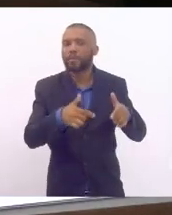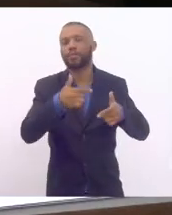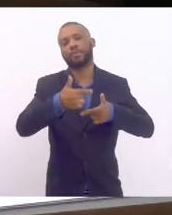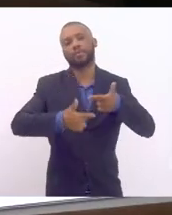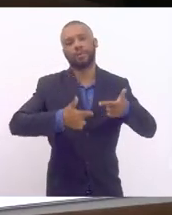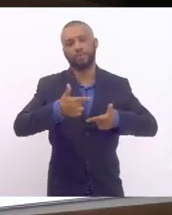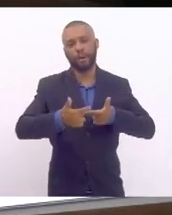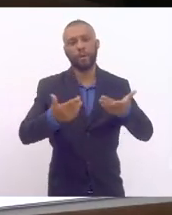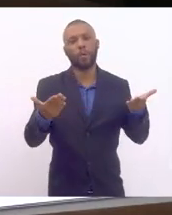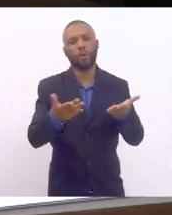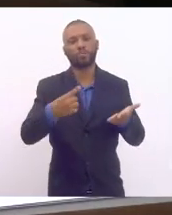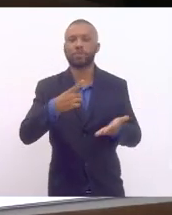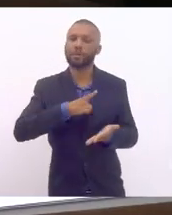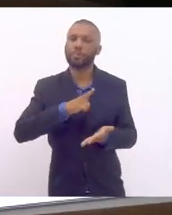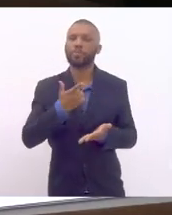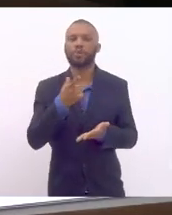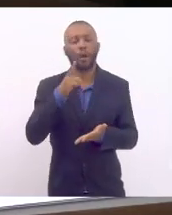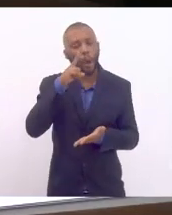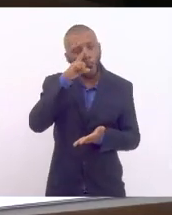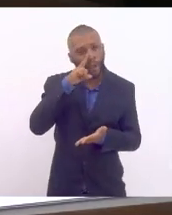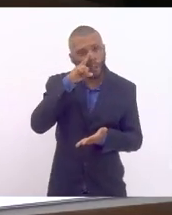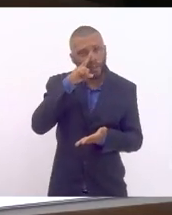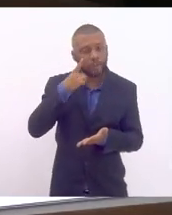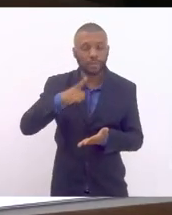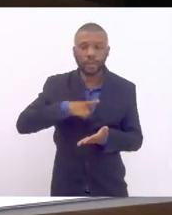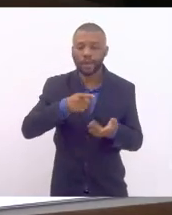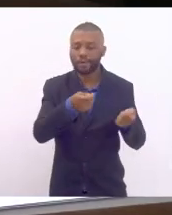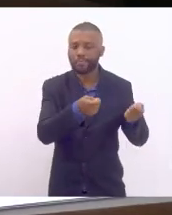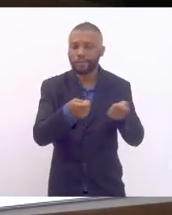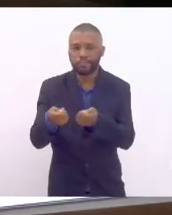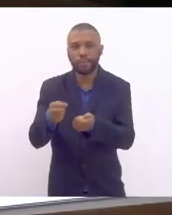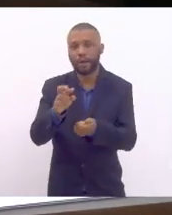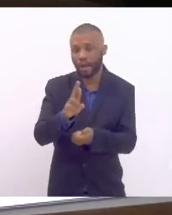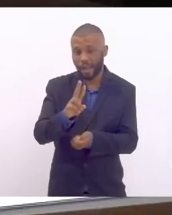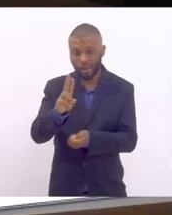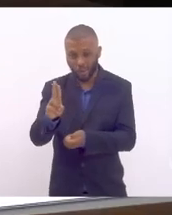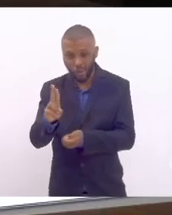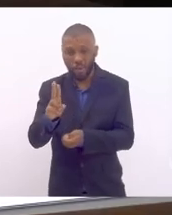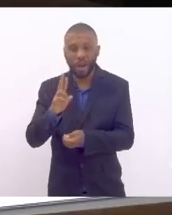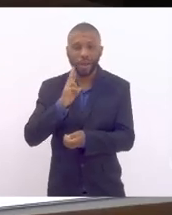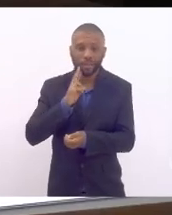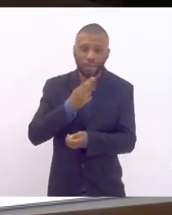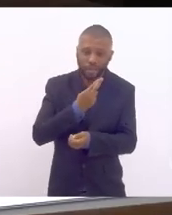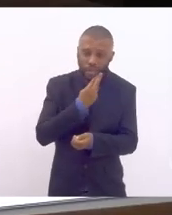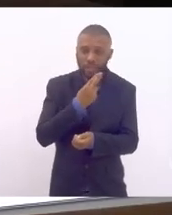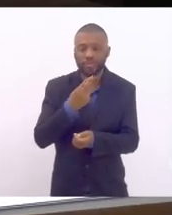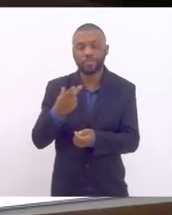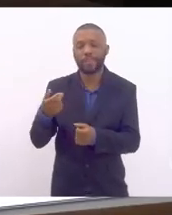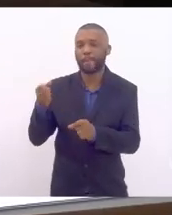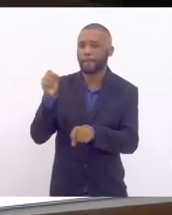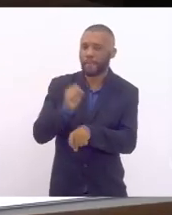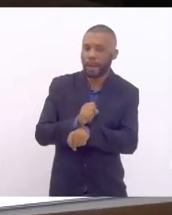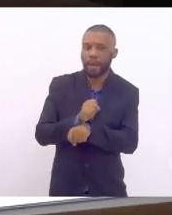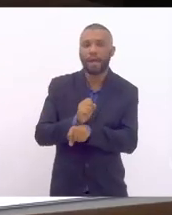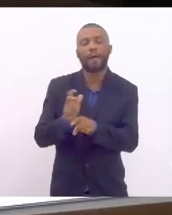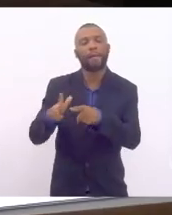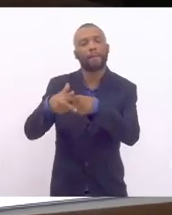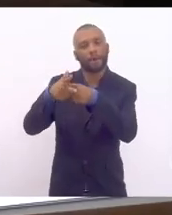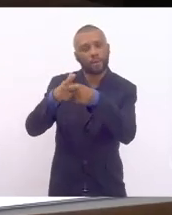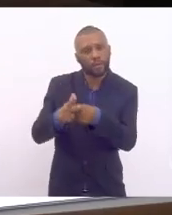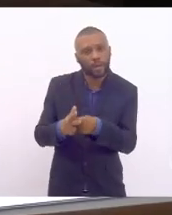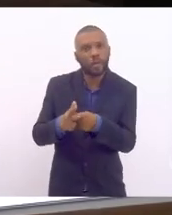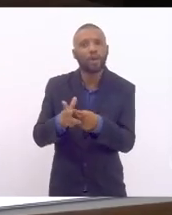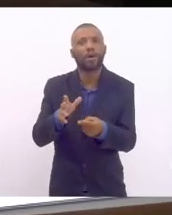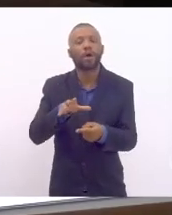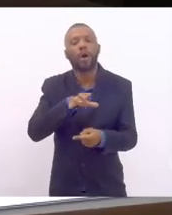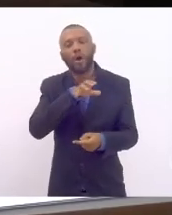temos o risco de ver restaurante universitário paralisado manutenção dos biotérios nas coisas básicas de manter os